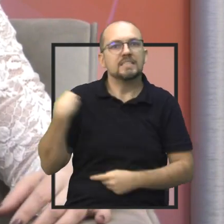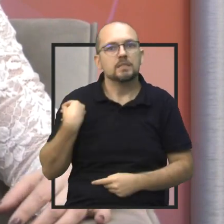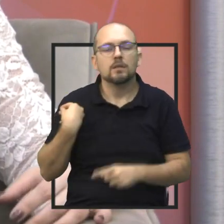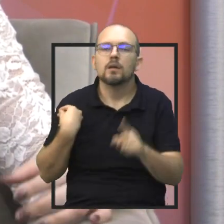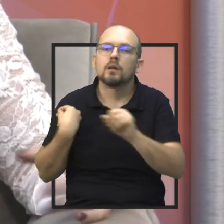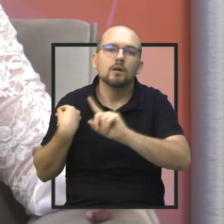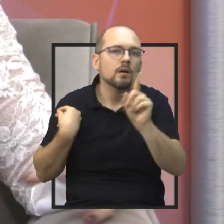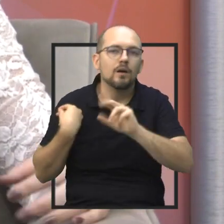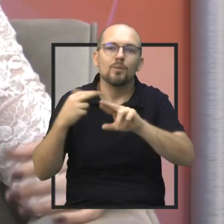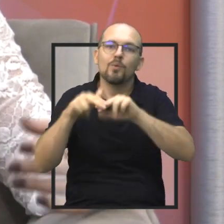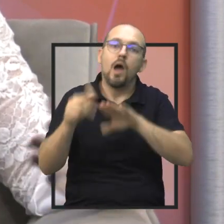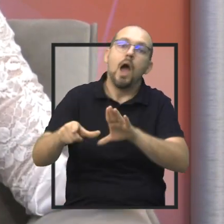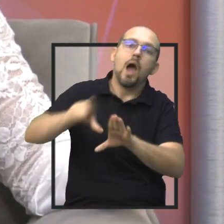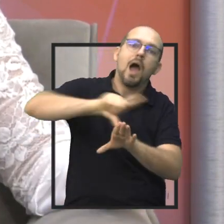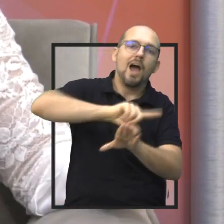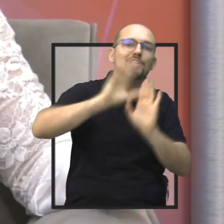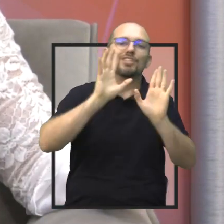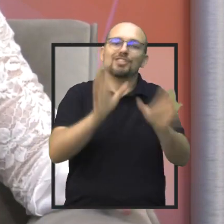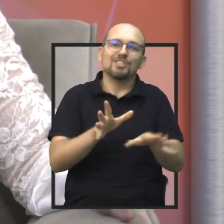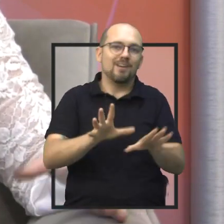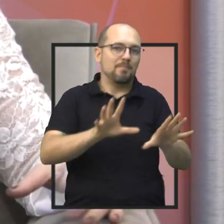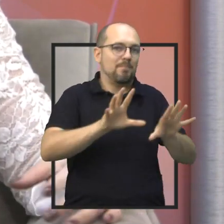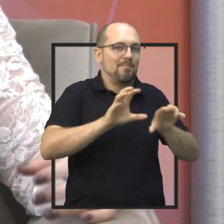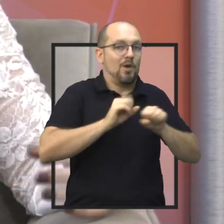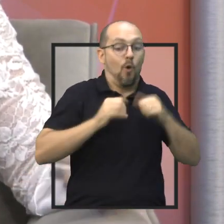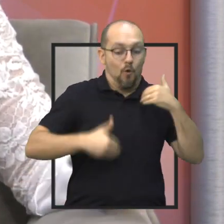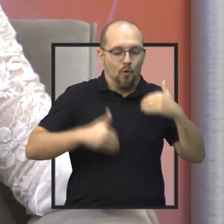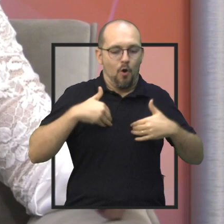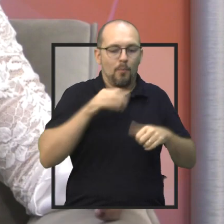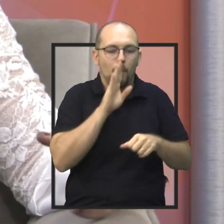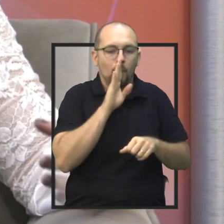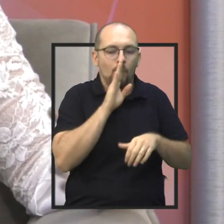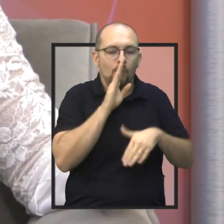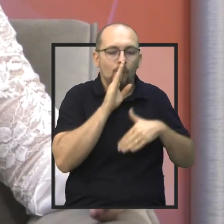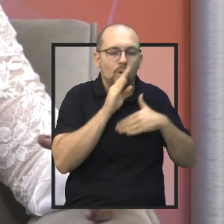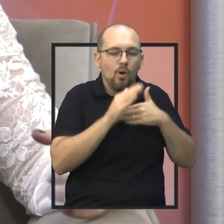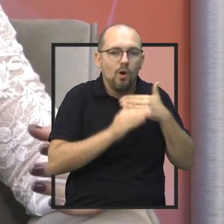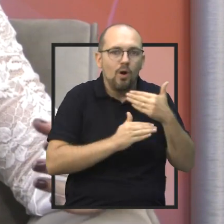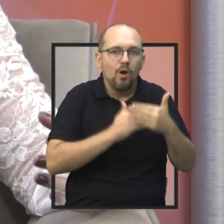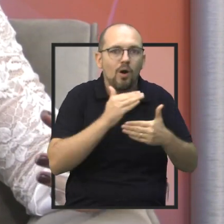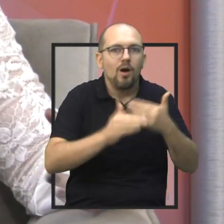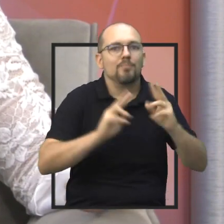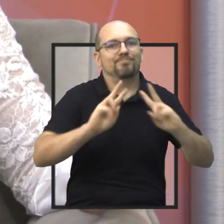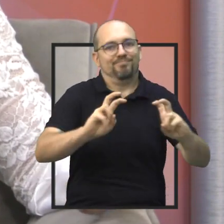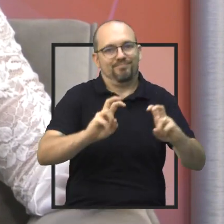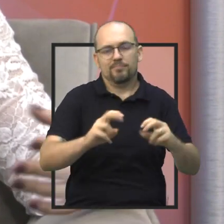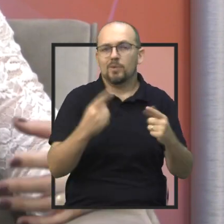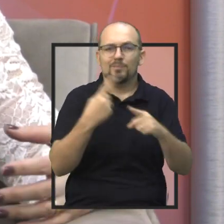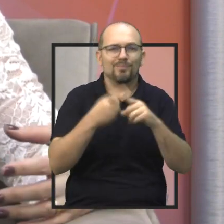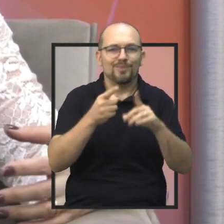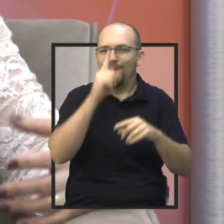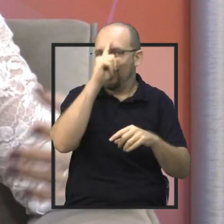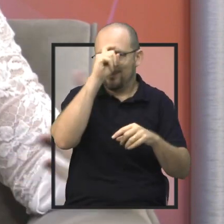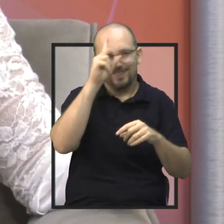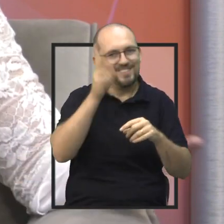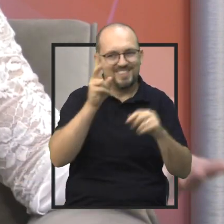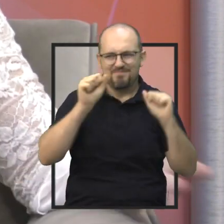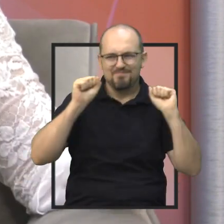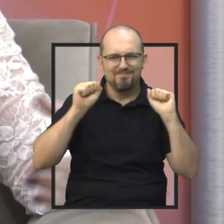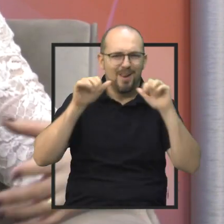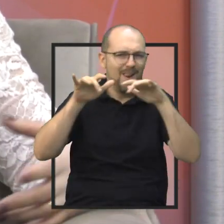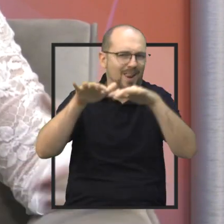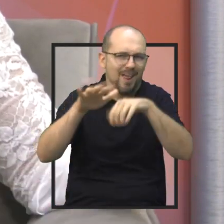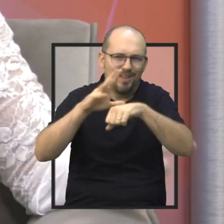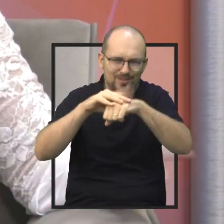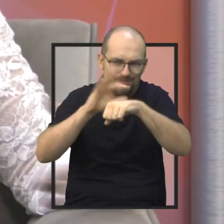todo o país nessa época do ano, os pronto-atendimentos. Então, da mesma forma que esses quadros gripais eles chegam, tem os